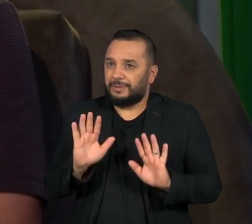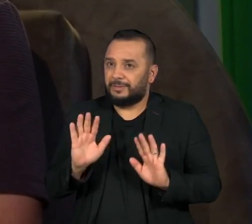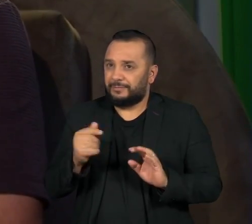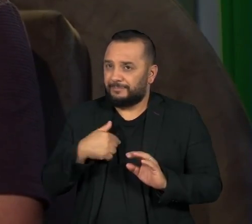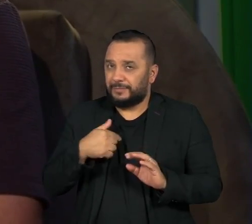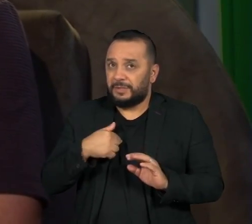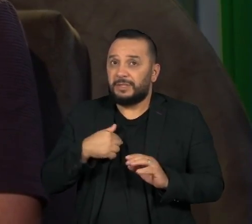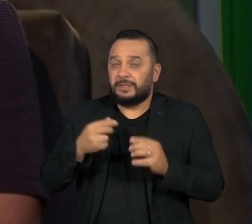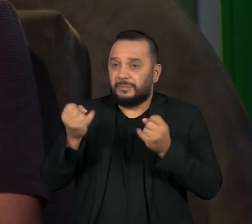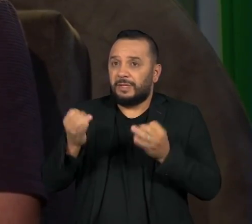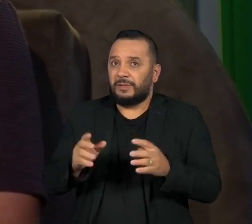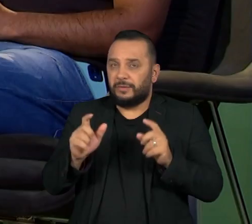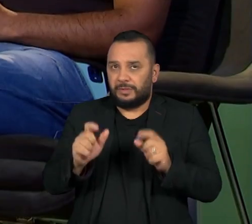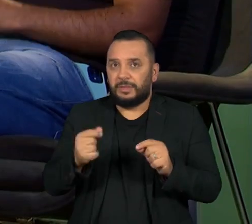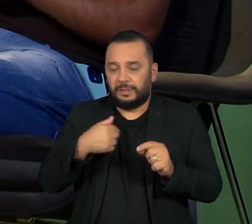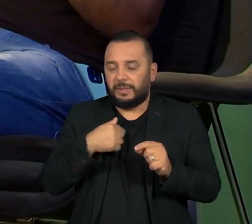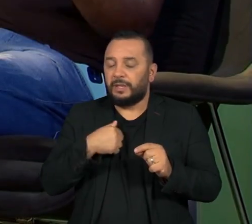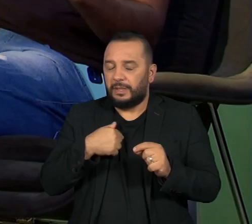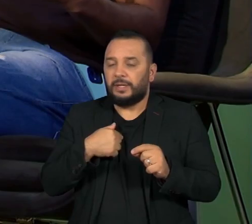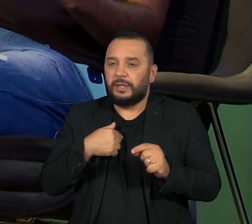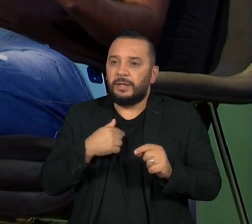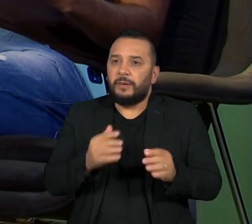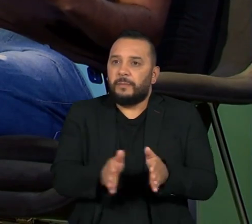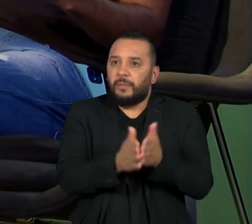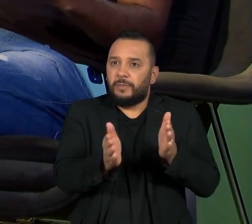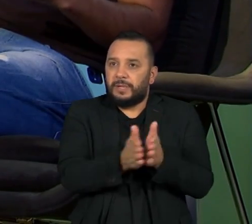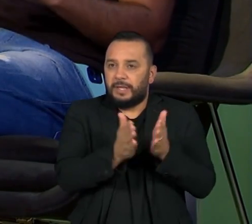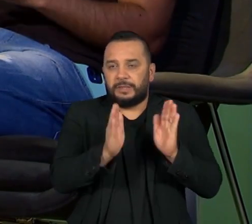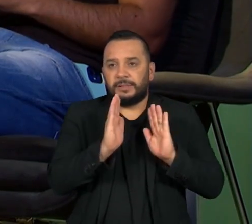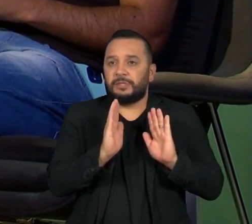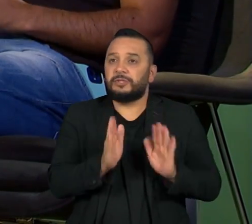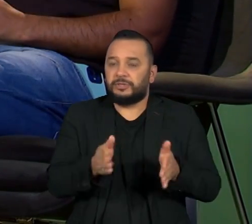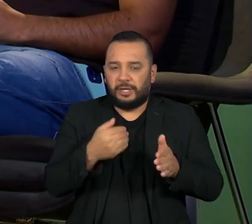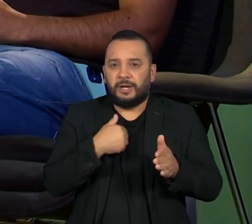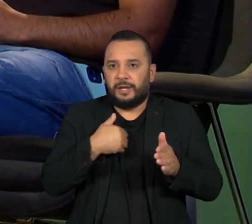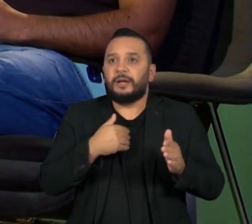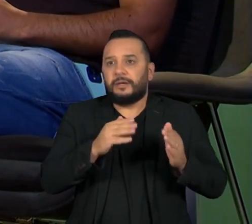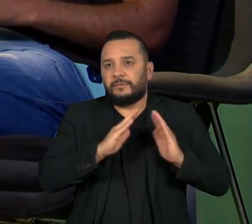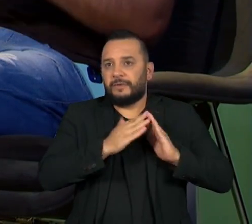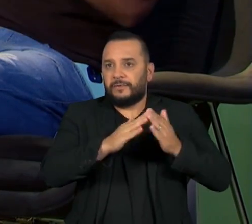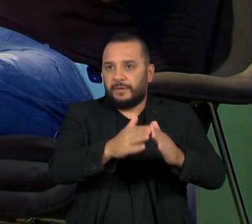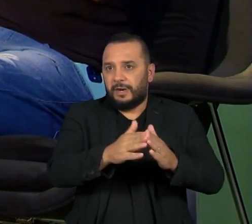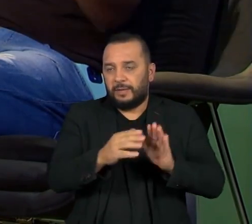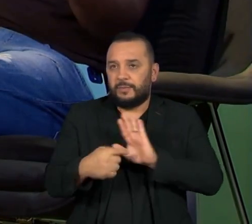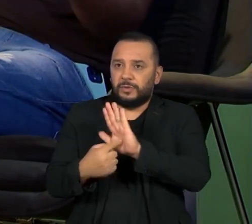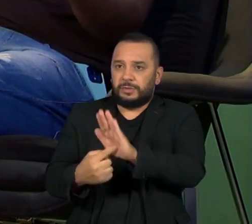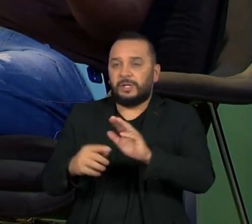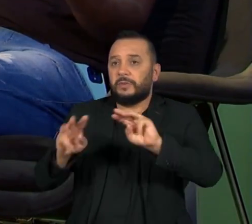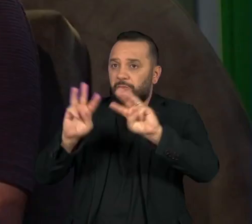colocar a pobreza da favela do museu antes de Marte ser colonizado. Porque se é possível encontrar uma solução para